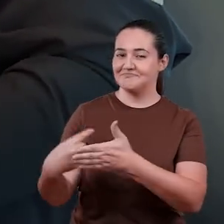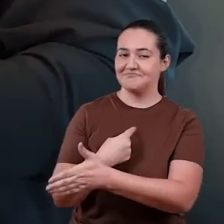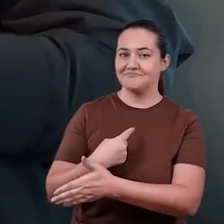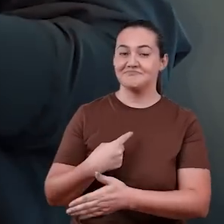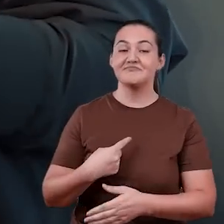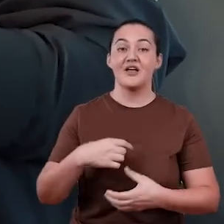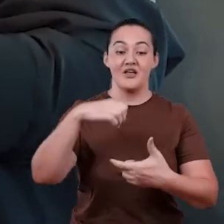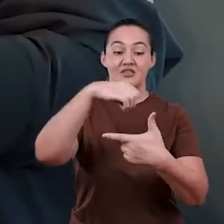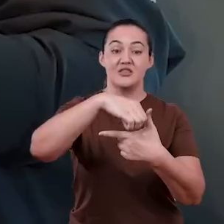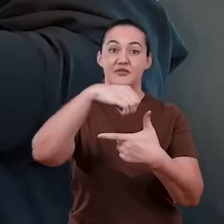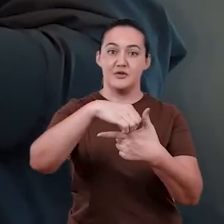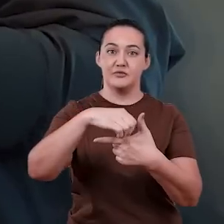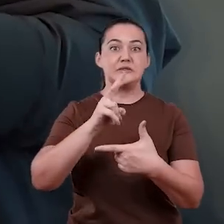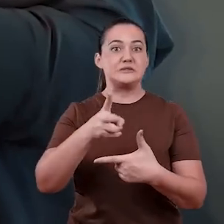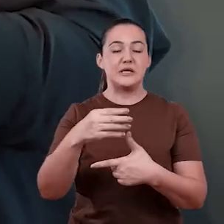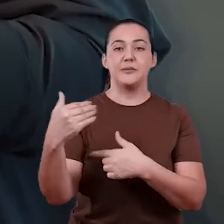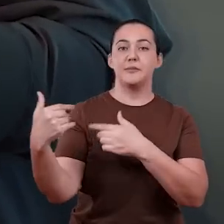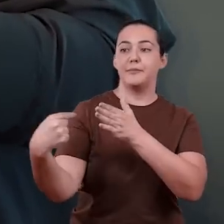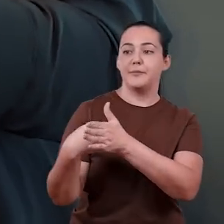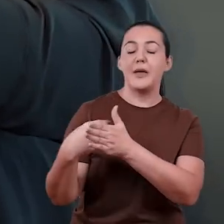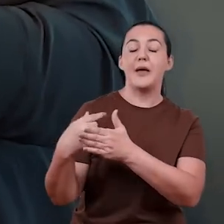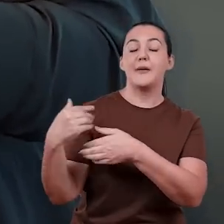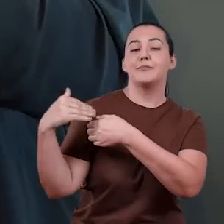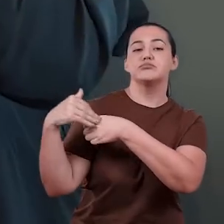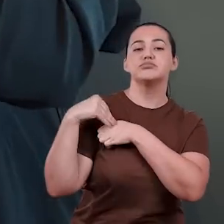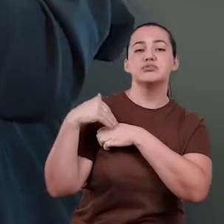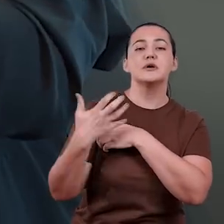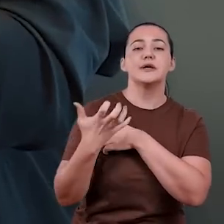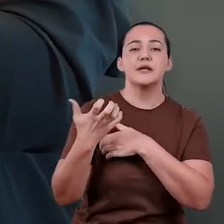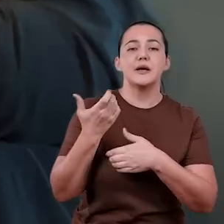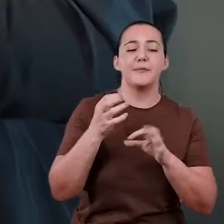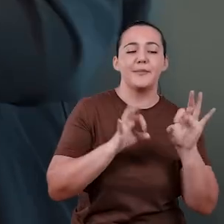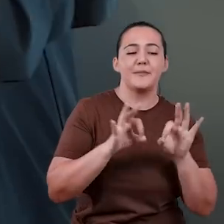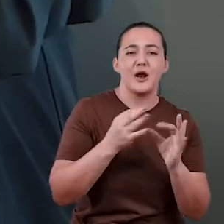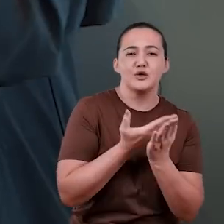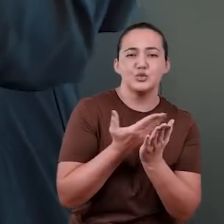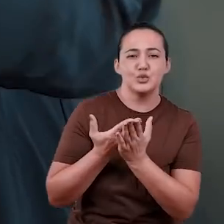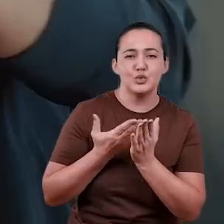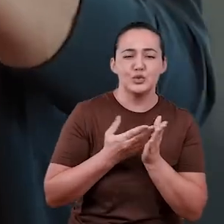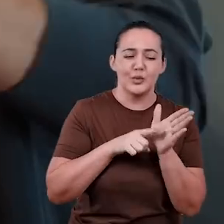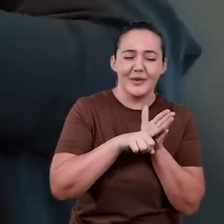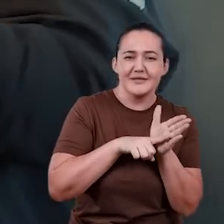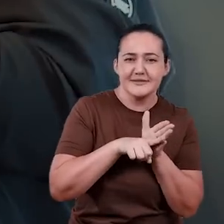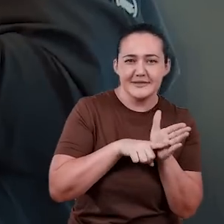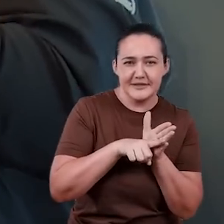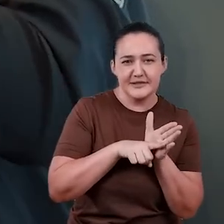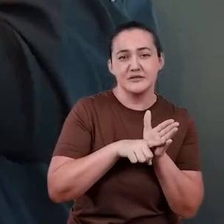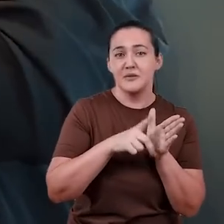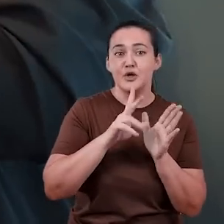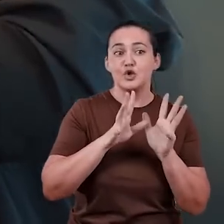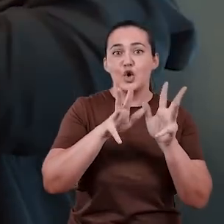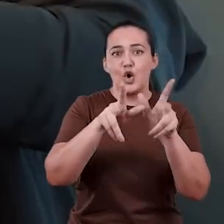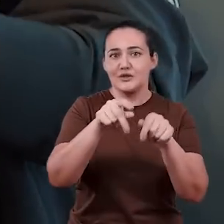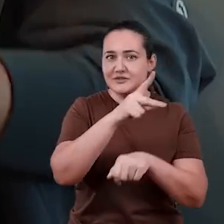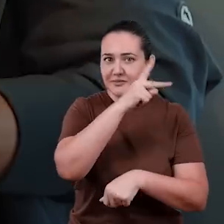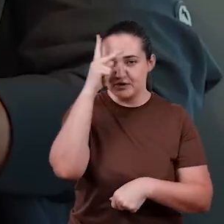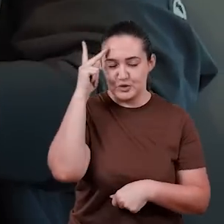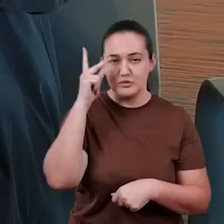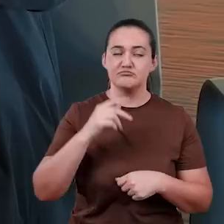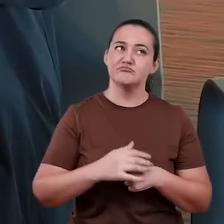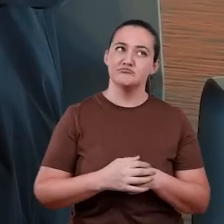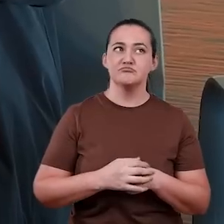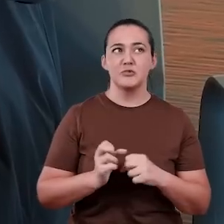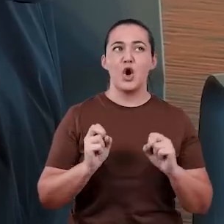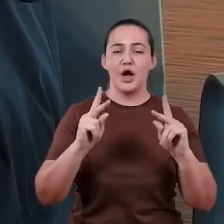pergunta. A TV Novo Tempo já estava me pedindo para preparar uma série de estudos para todos aqueles que me acompanham nas redes sociais, no